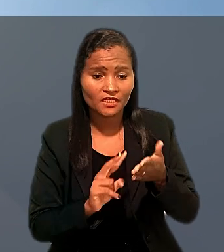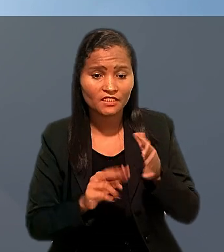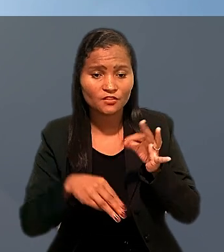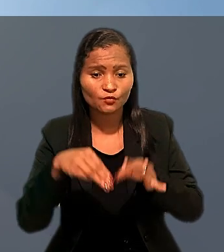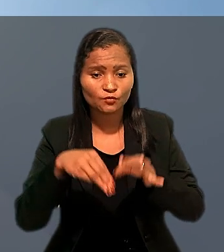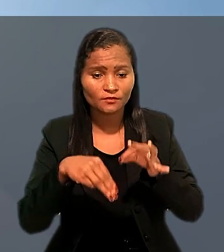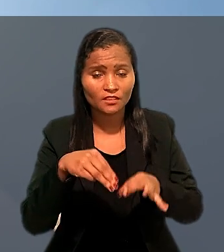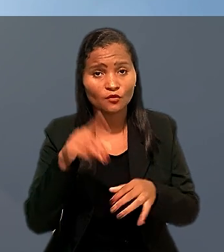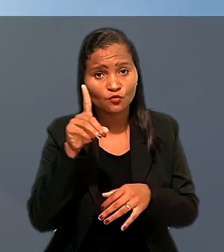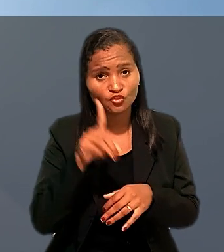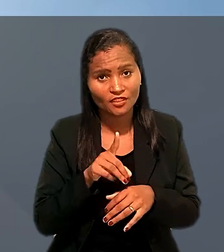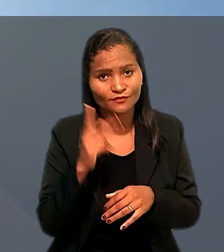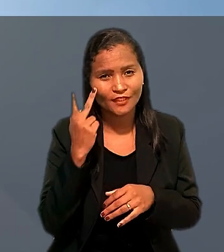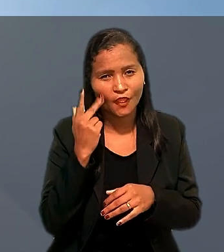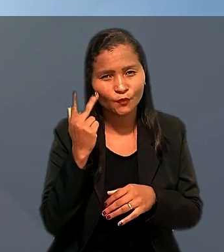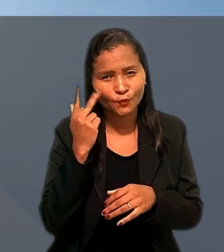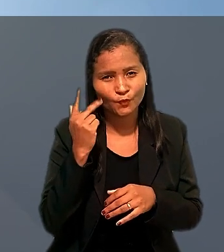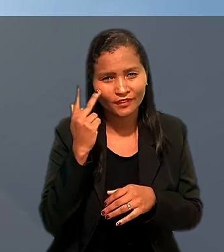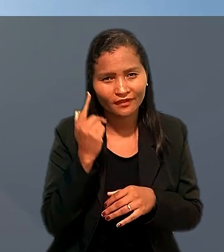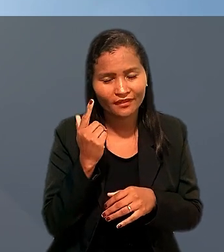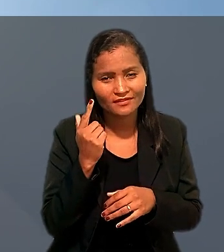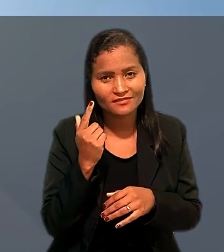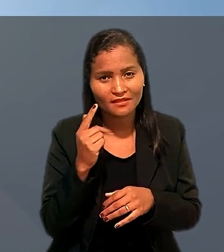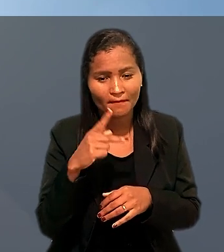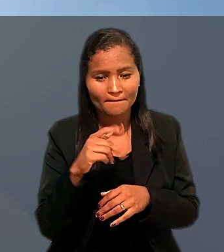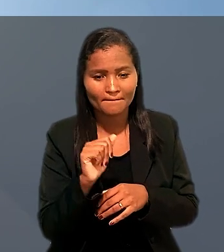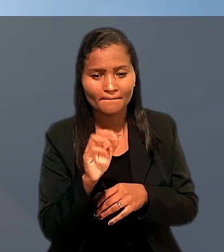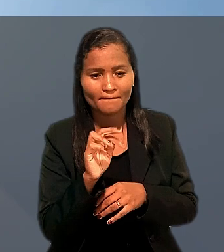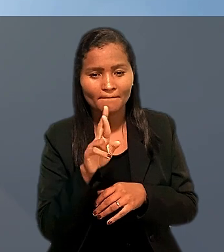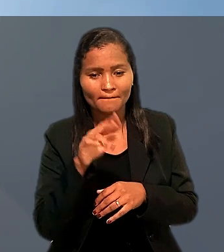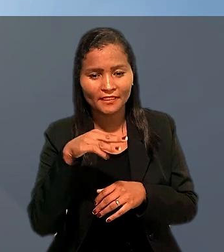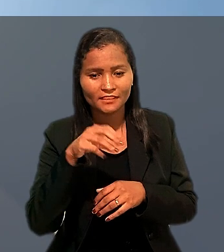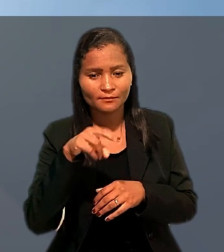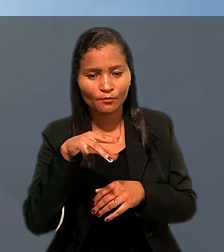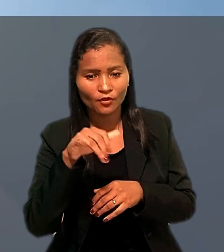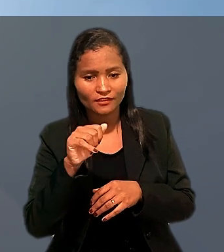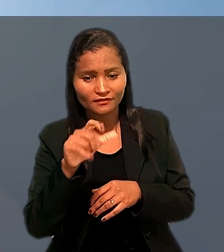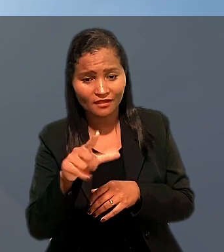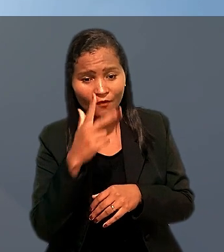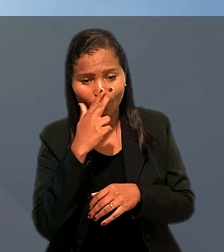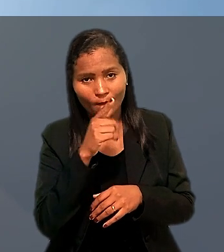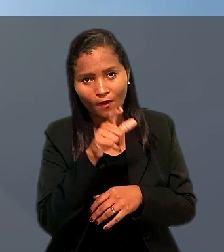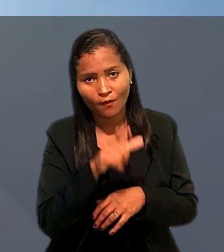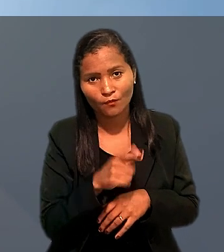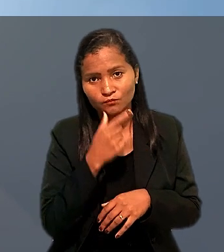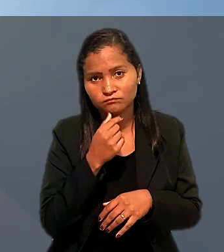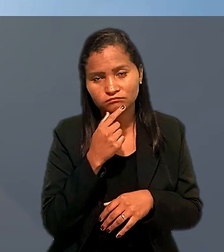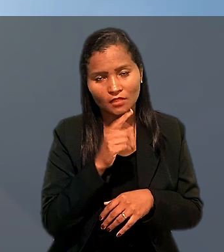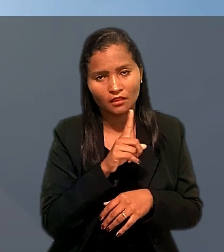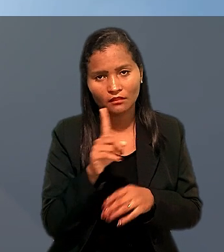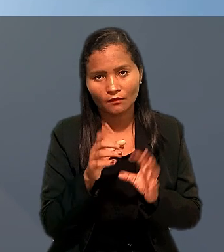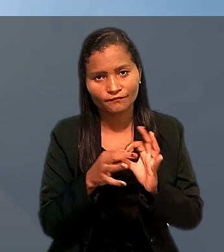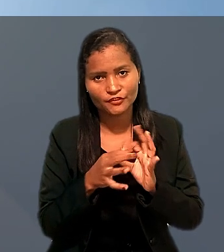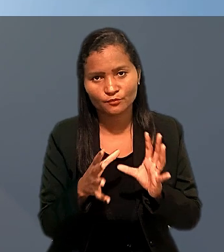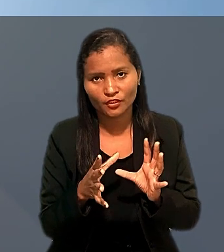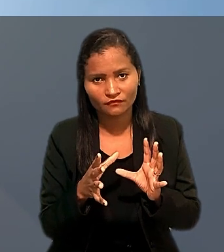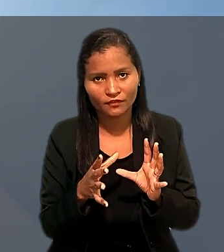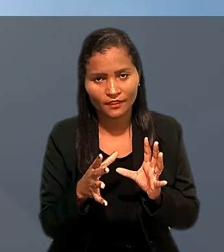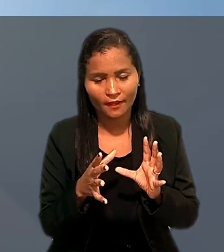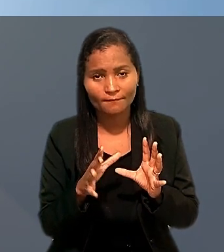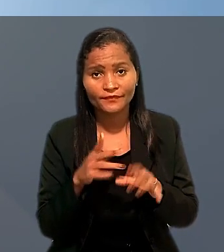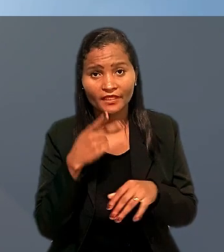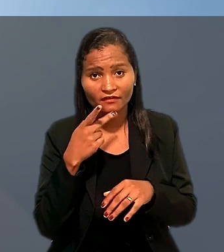avaliação do ministro, os direitos de natureza essencialmente patrimonial, como no caso, não são indisponíveis.